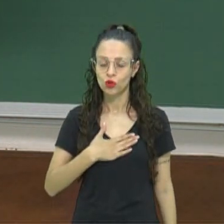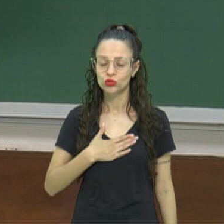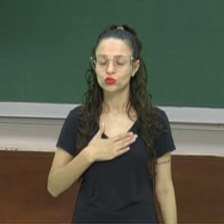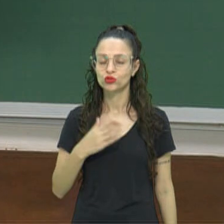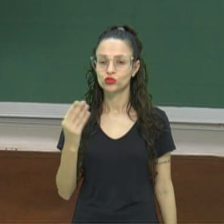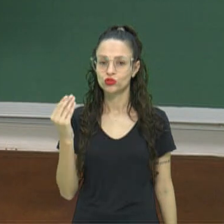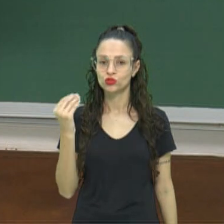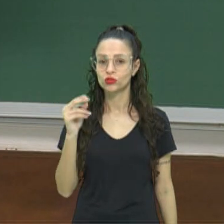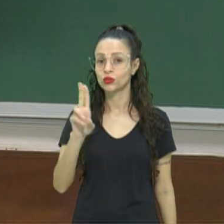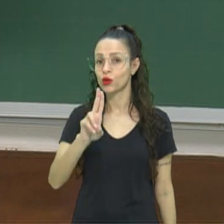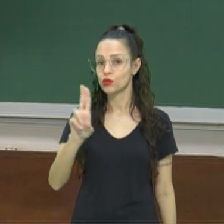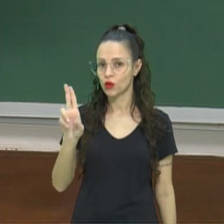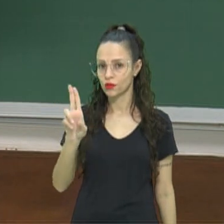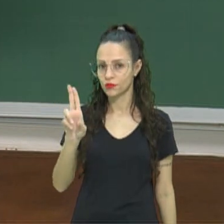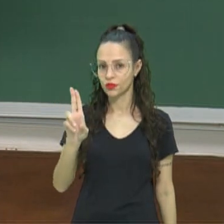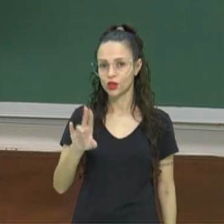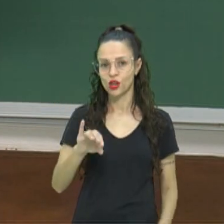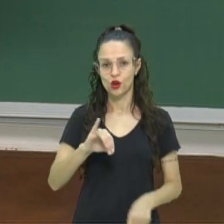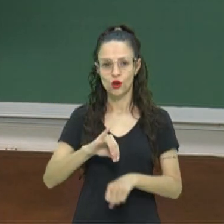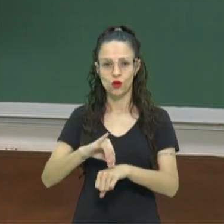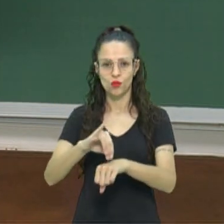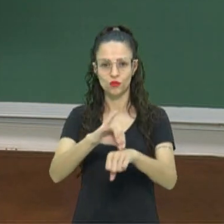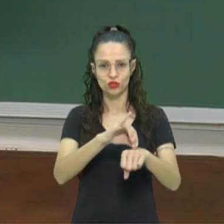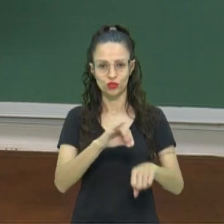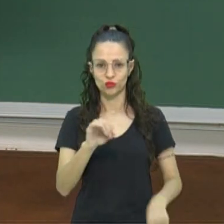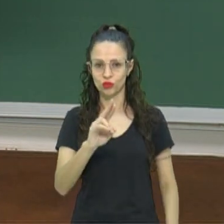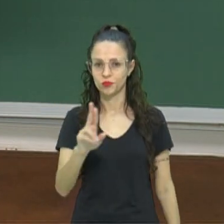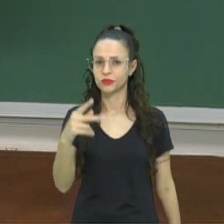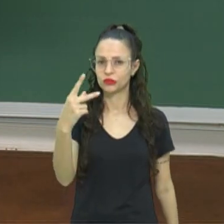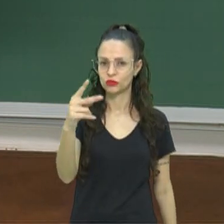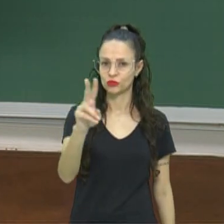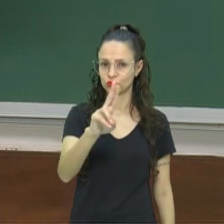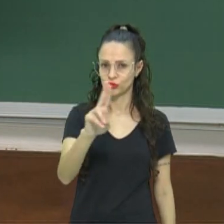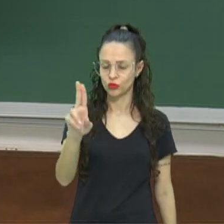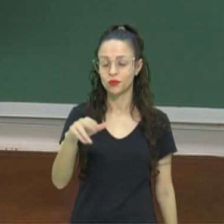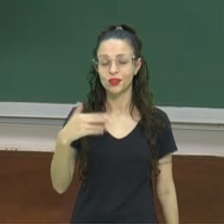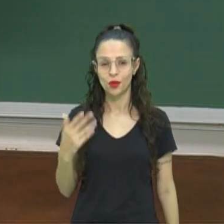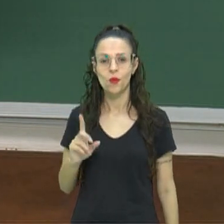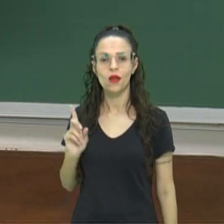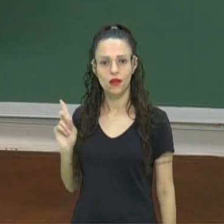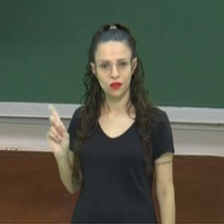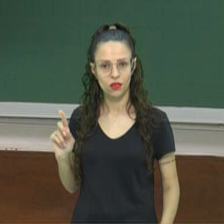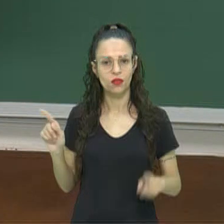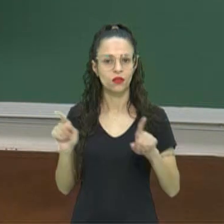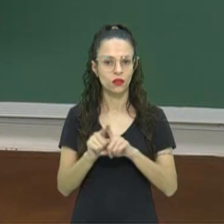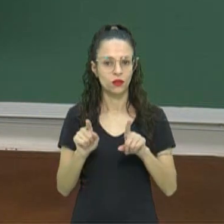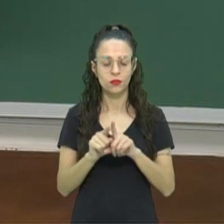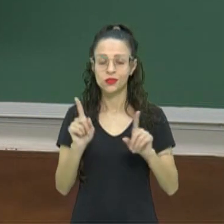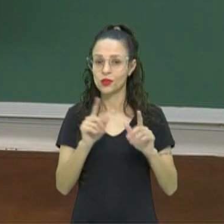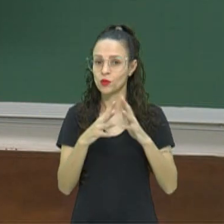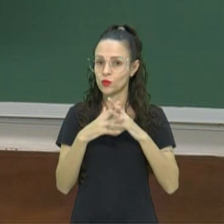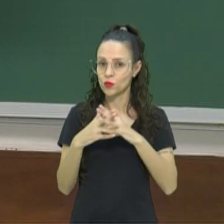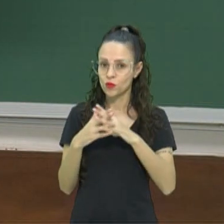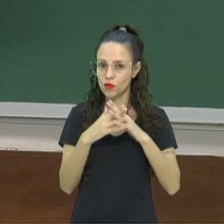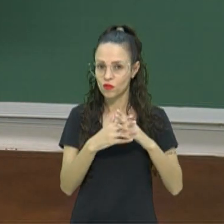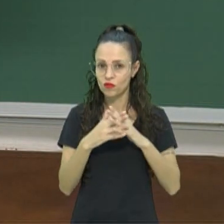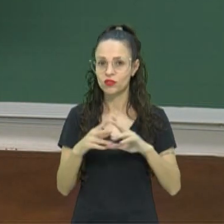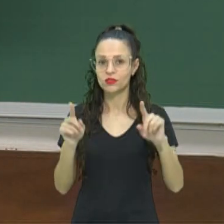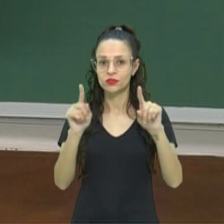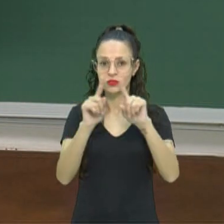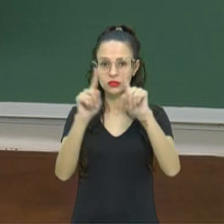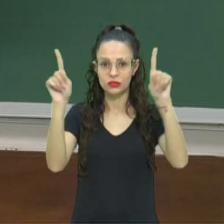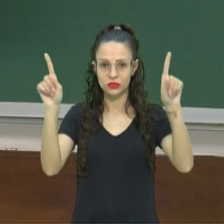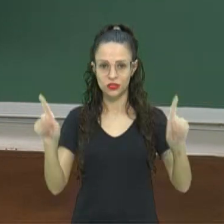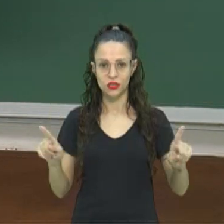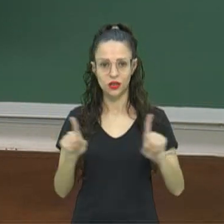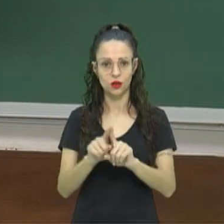na nossa vida tem um nome. Os objetos têm nome, você tem o seu nome próprio. Então aqui também, para a gente não se confundir. Então o retângulo